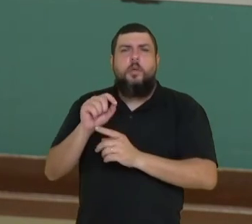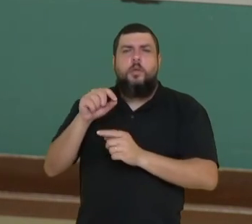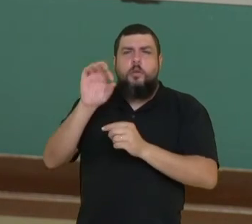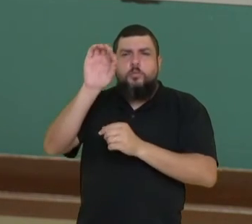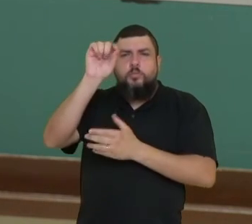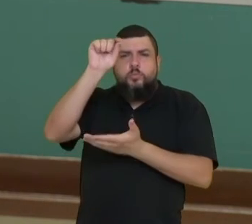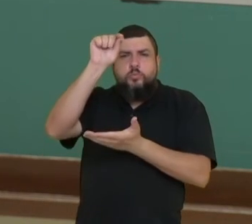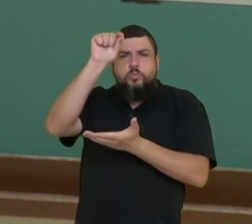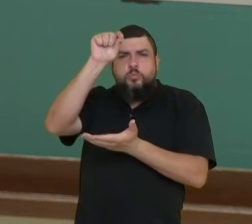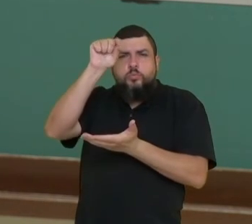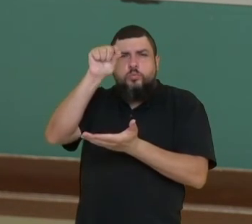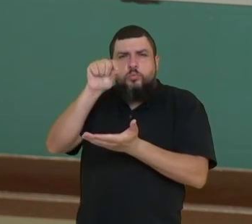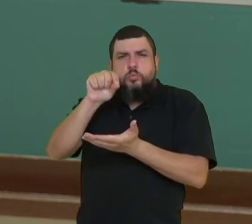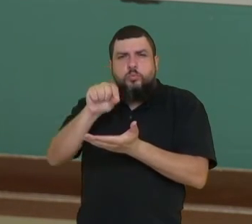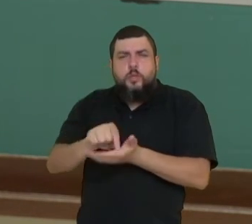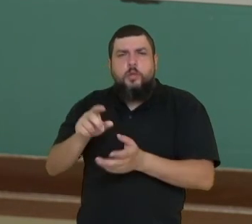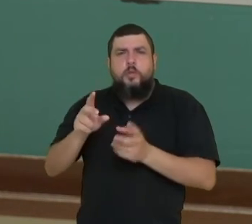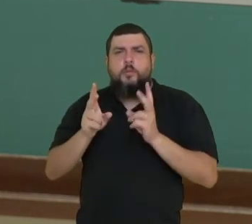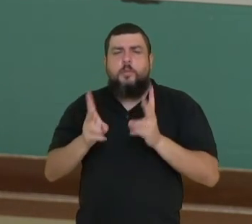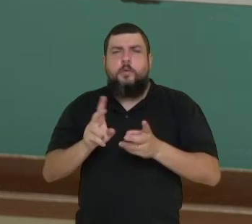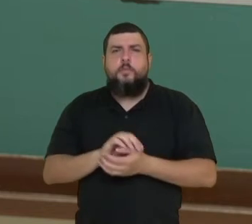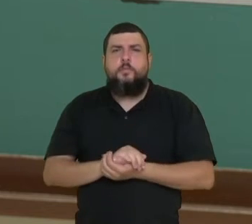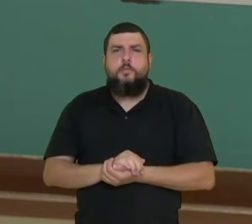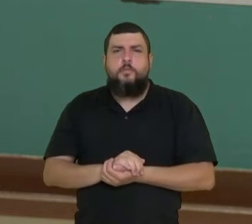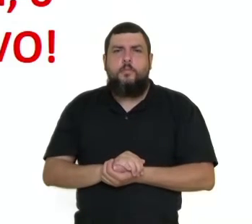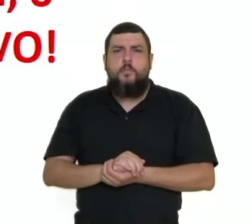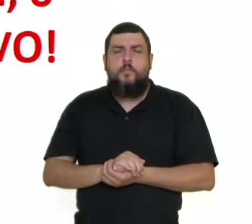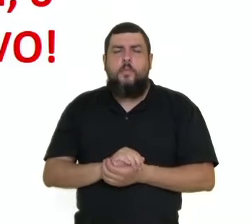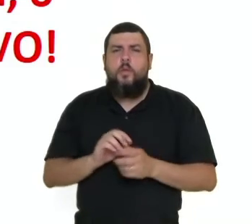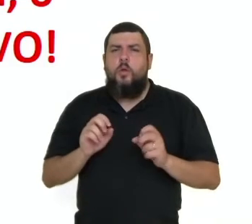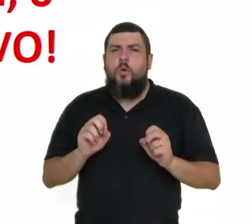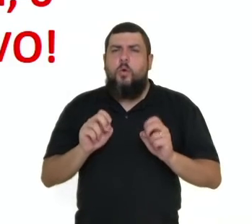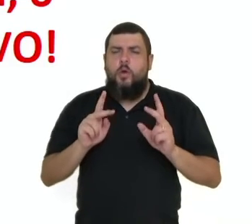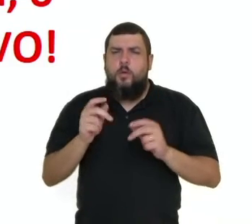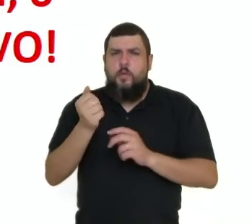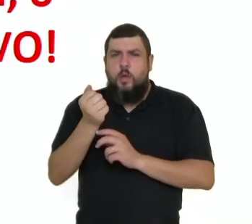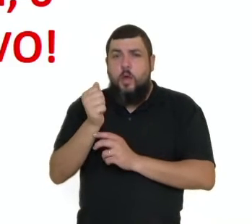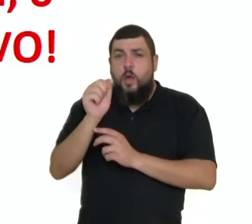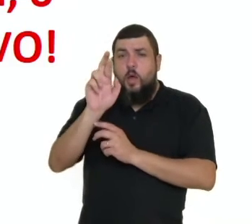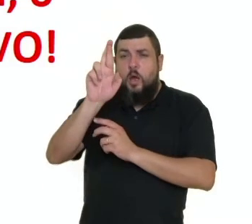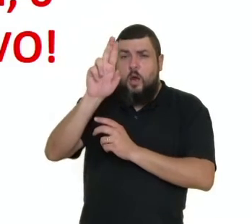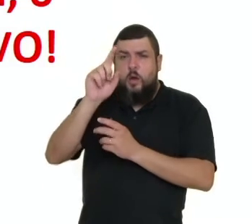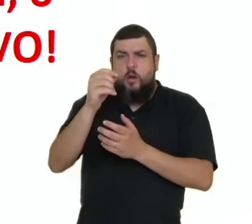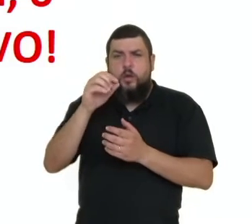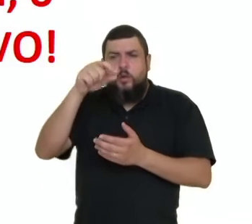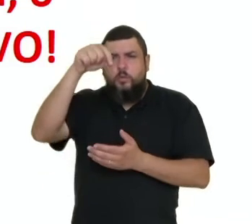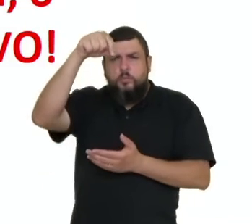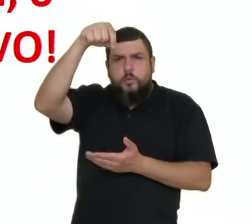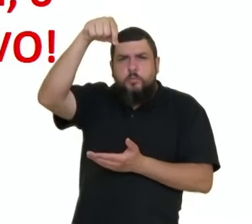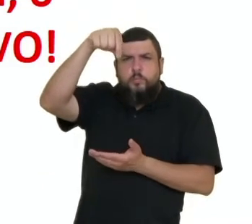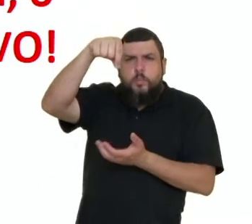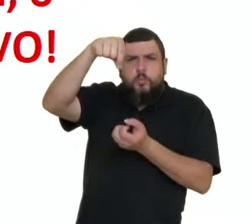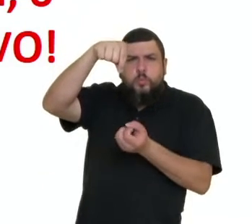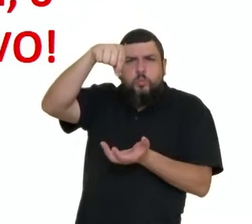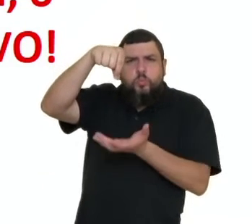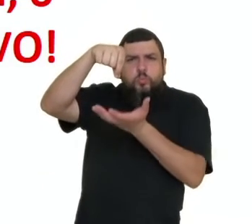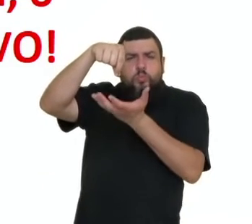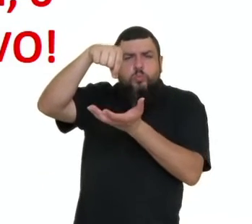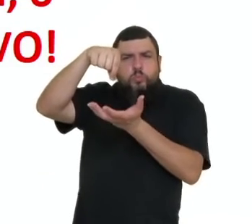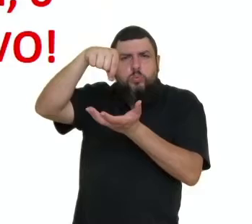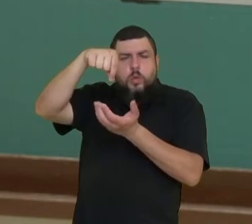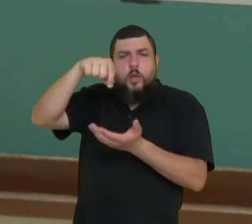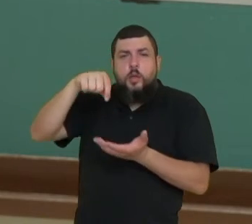velocidade constante. Como a resistência do ar atrapalha a queda da gota, o trabalho da força de resistência do ar